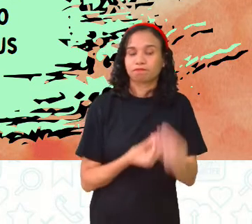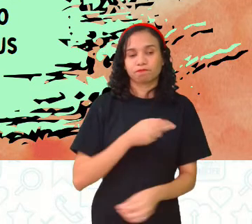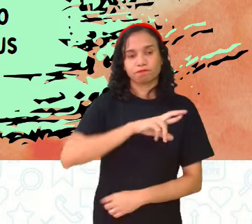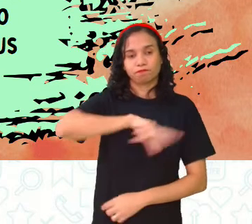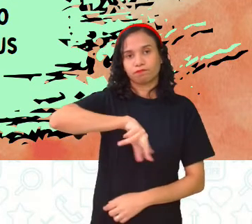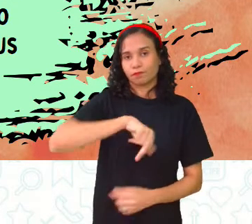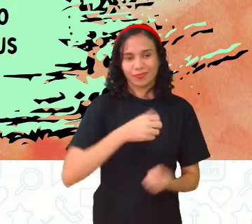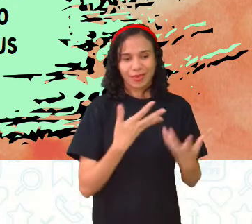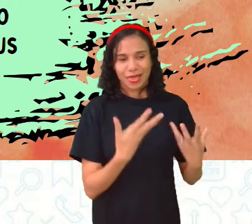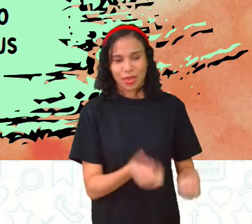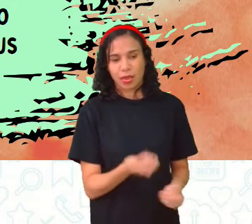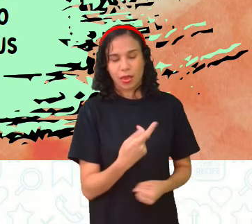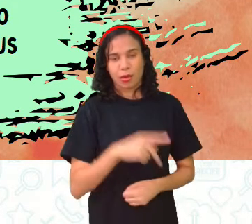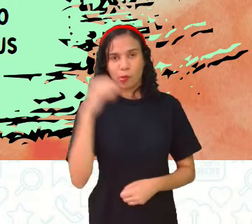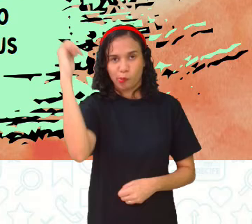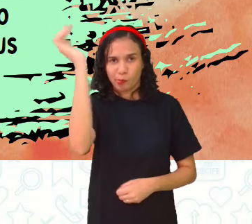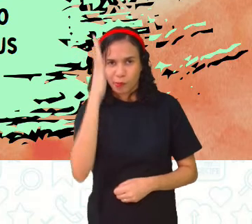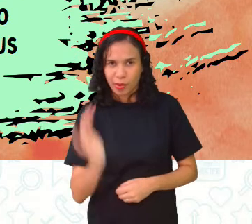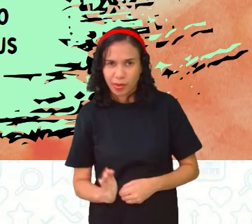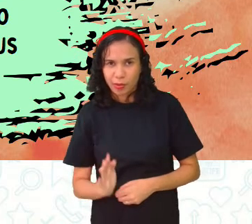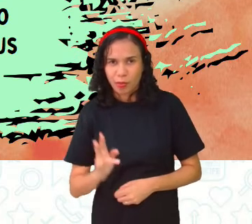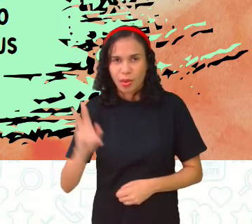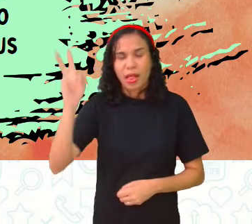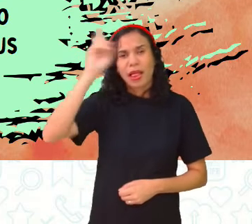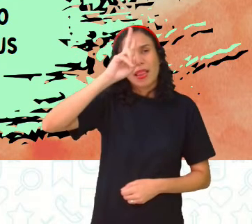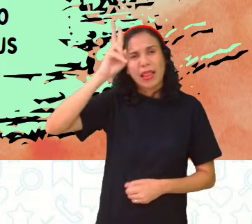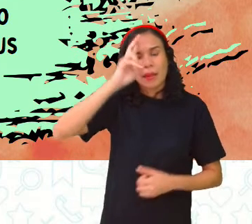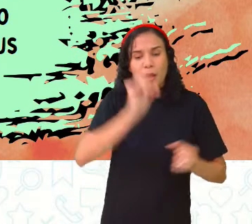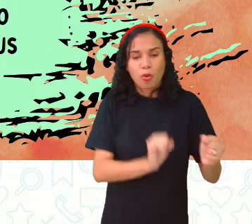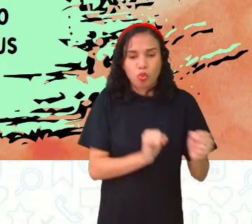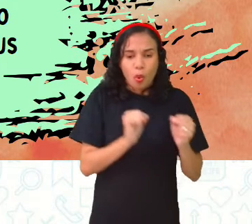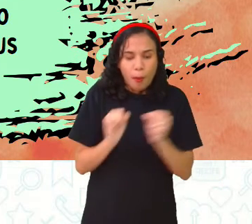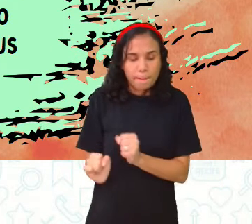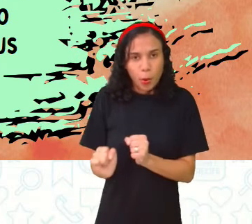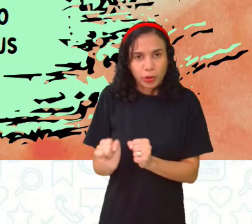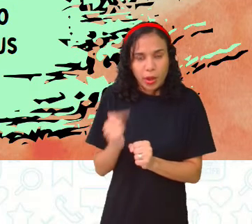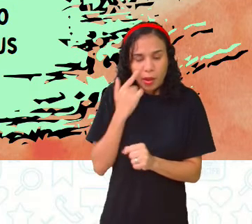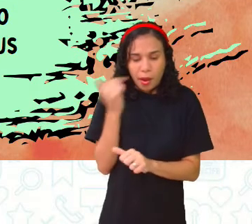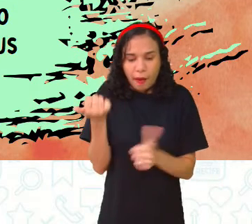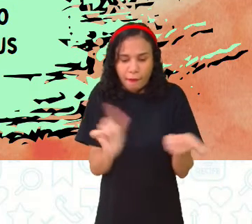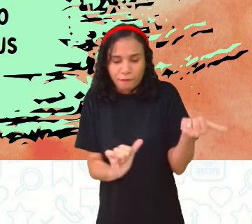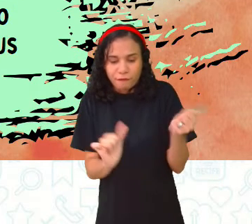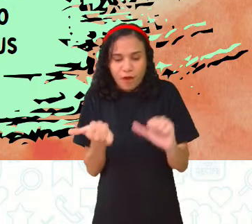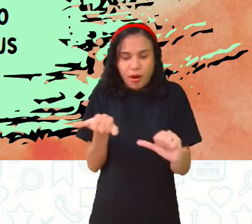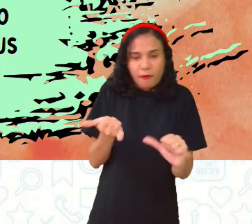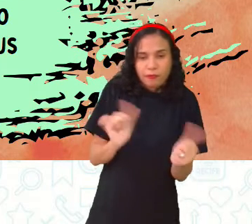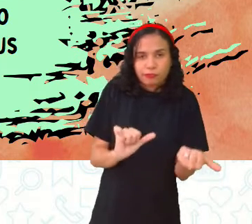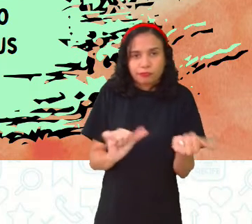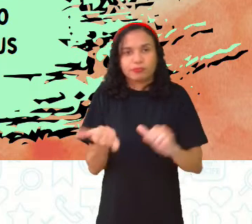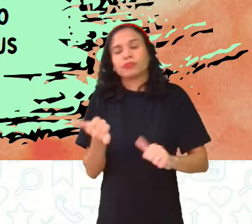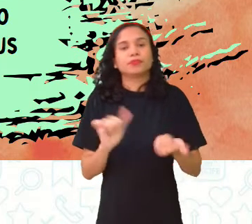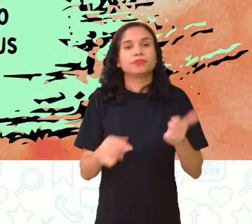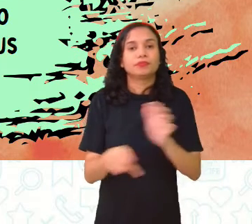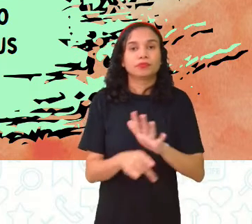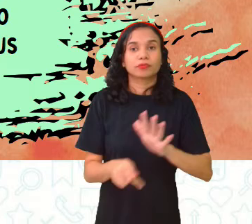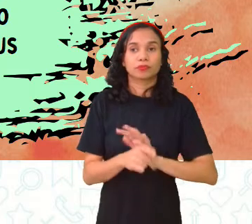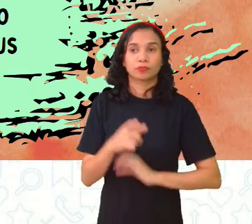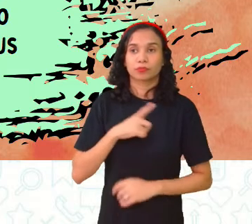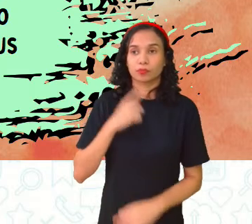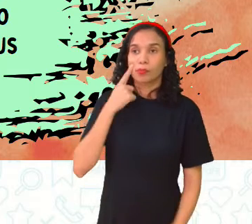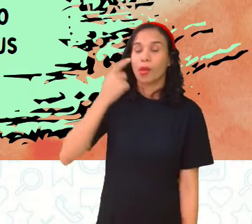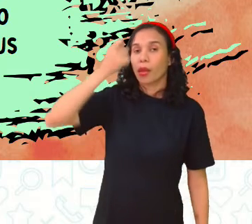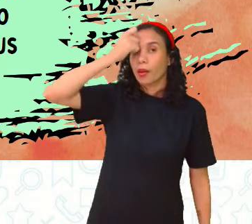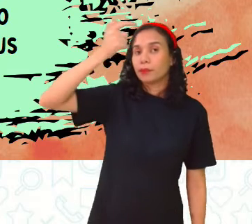bem assim. Lembra-se ali do poder moderador? Esse mesmo. O parlamentarismo às avessas